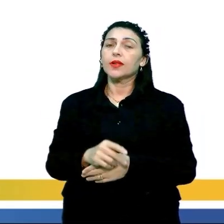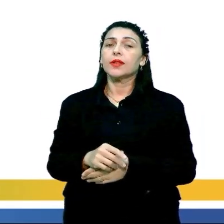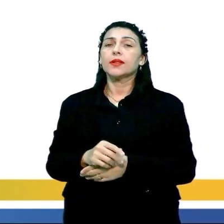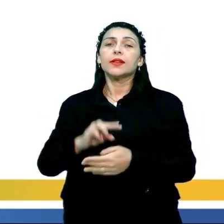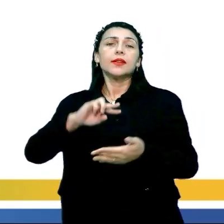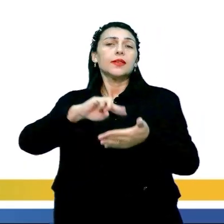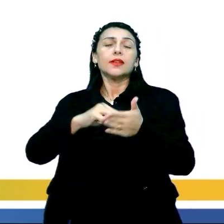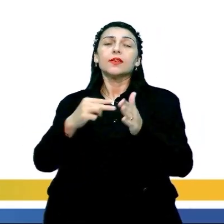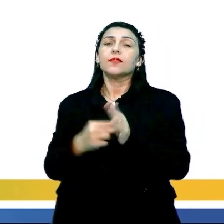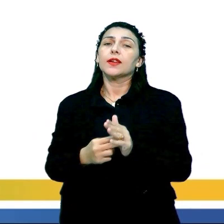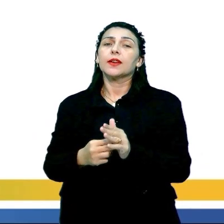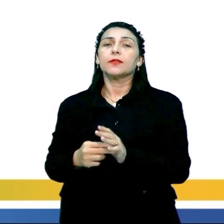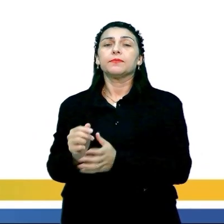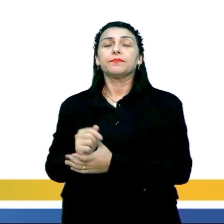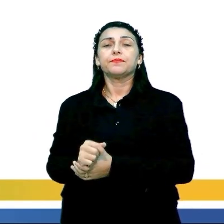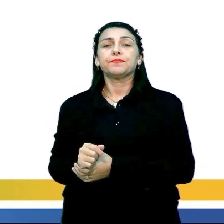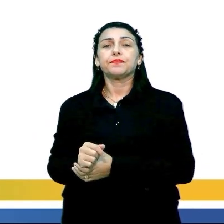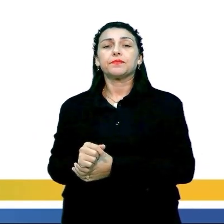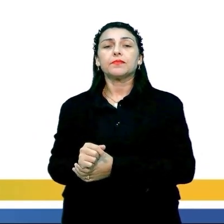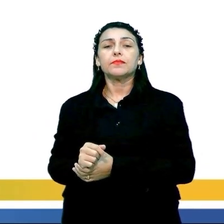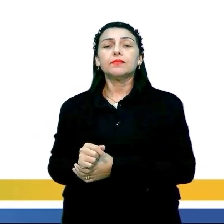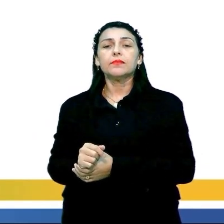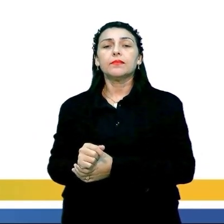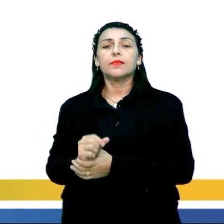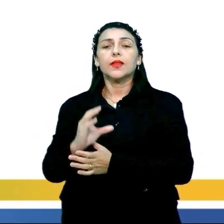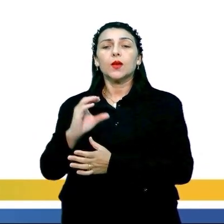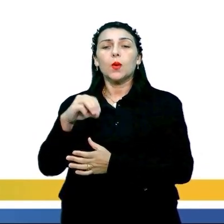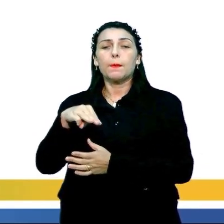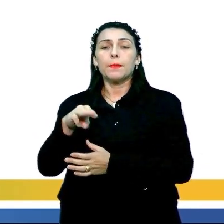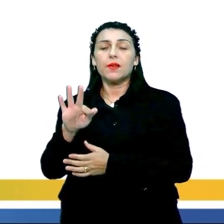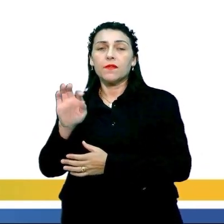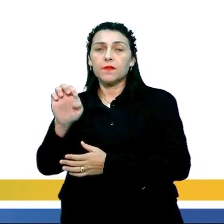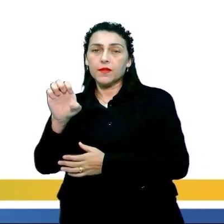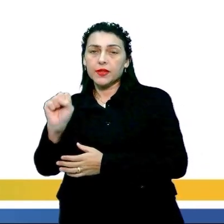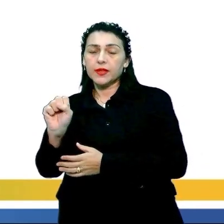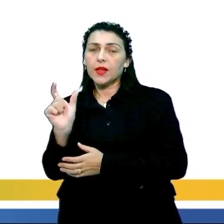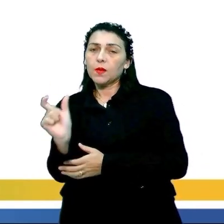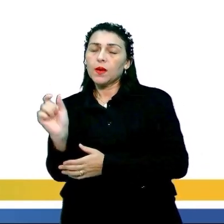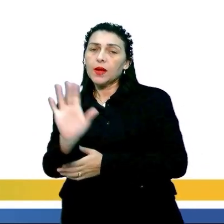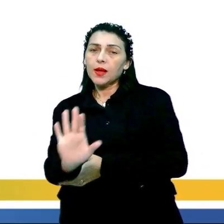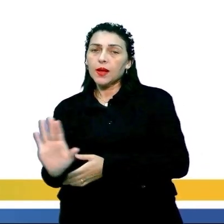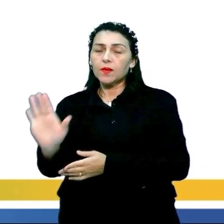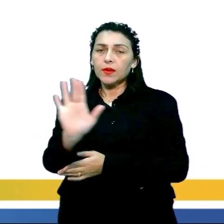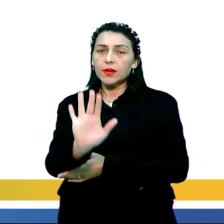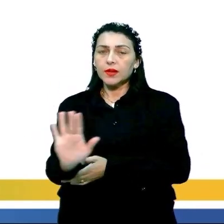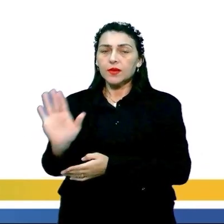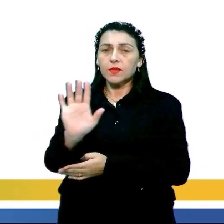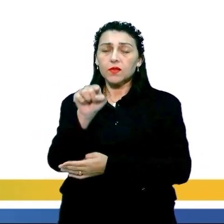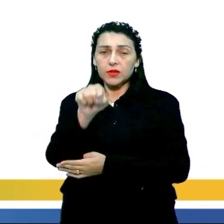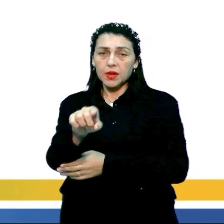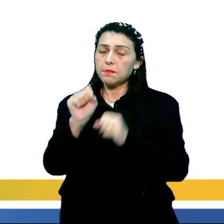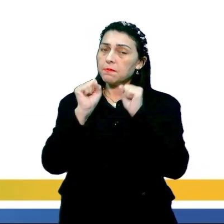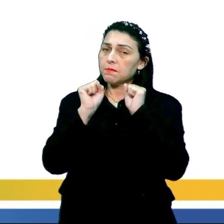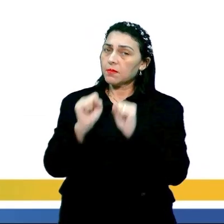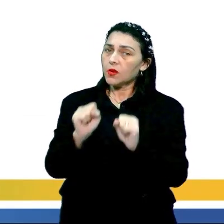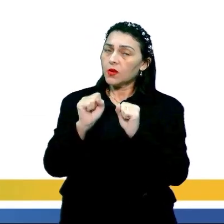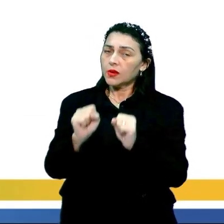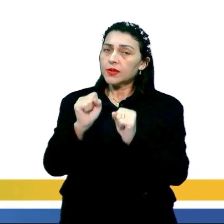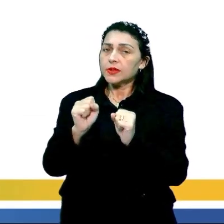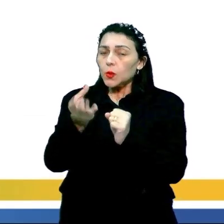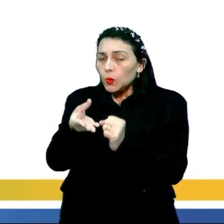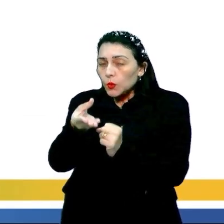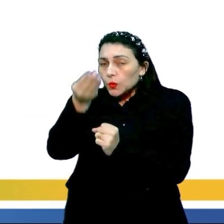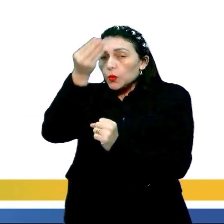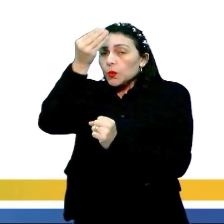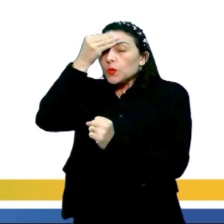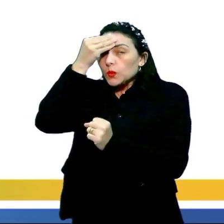ela é bem conhecida. Os GOMIFs é uma sigla para que você possa